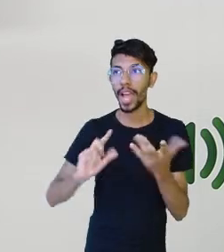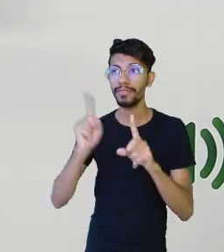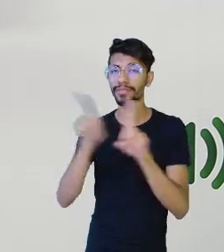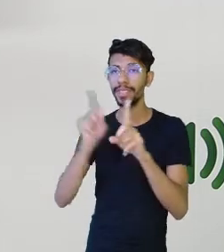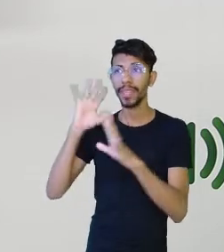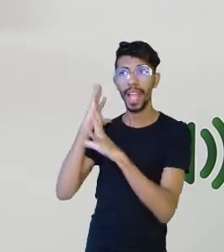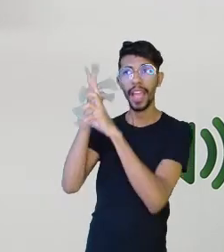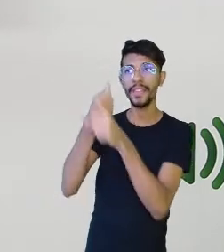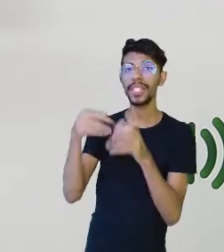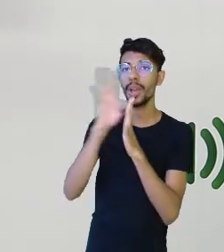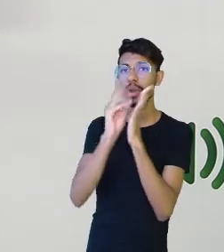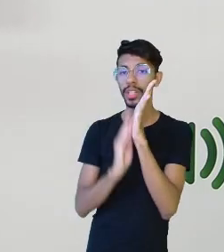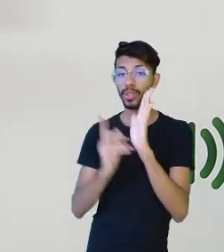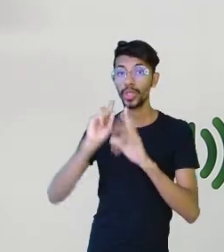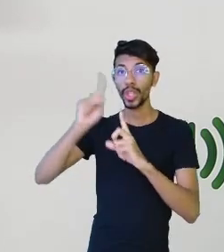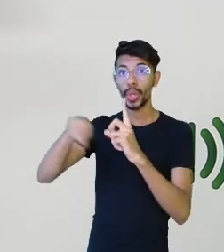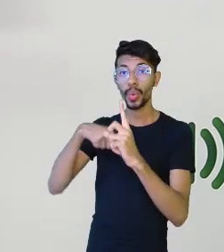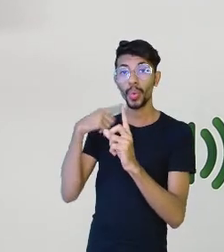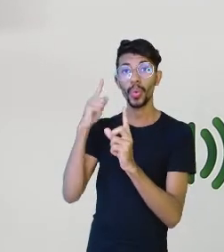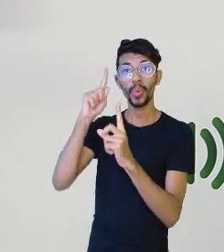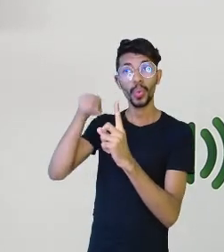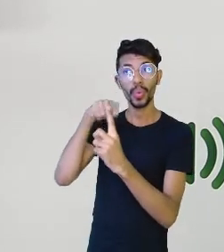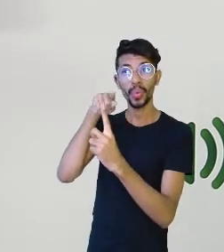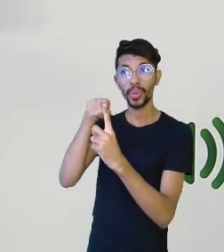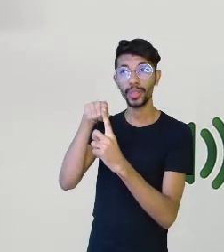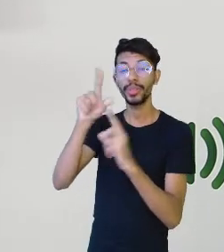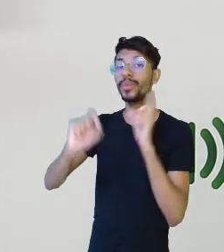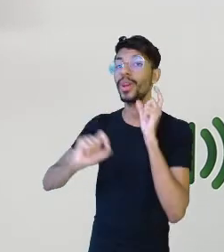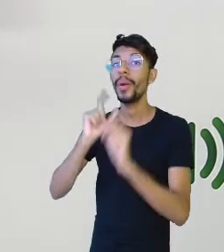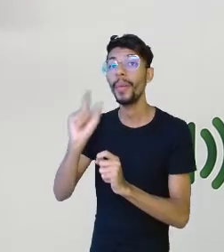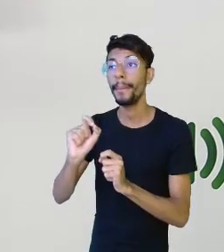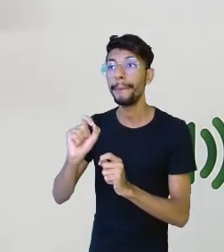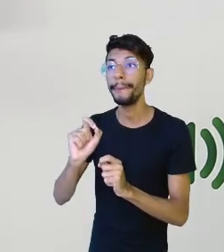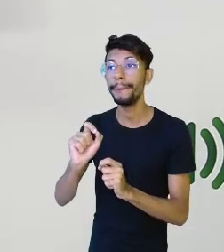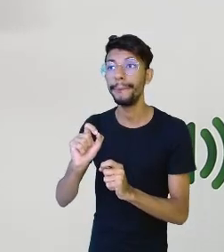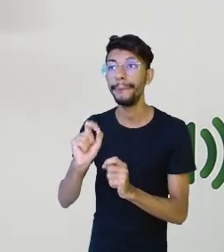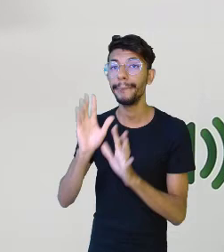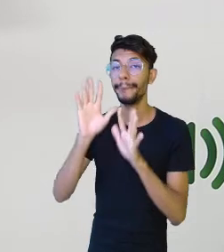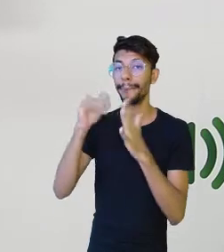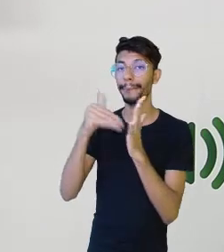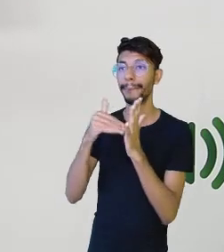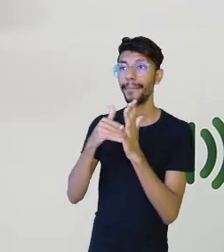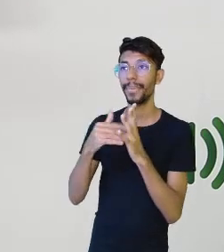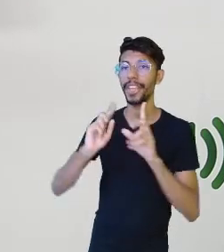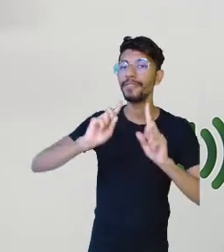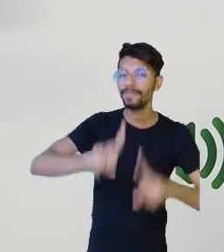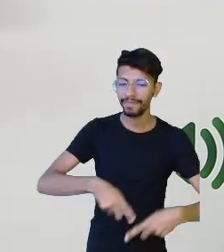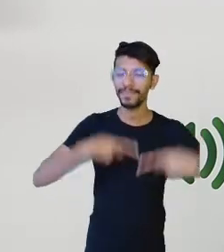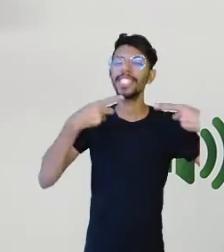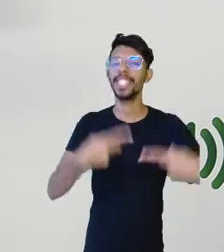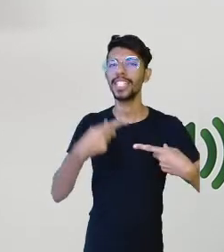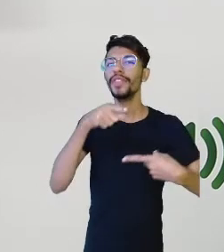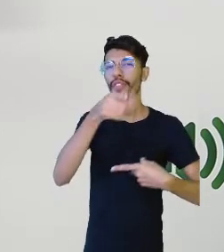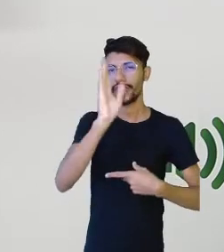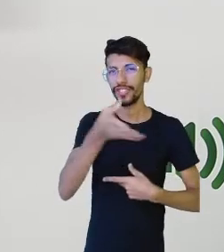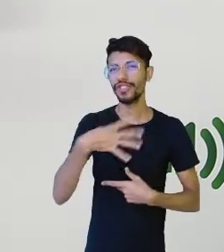conteúdo e, por último, nós vamos ter aquele velho desafio que você de casa já